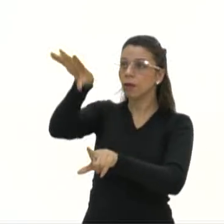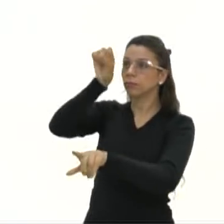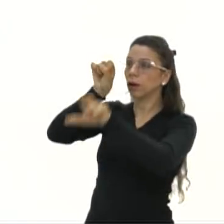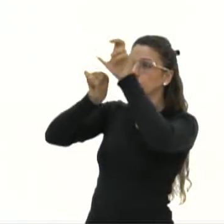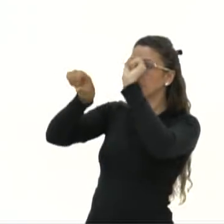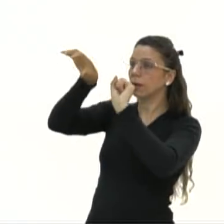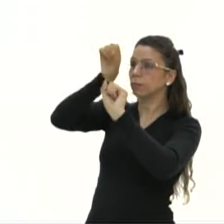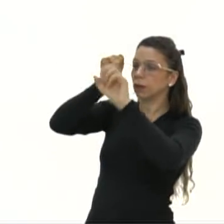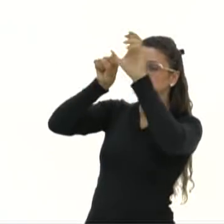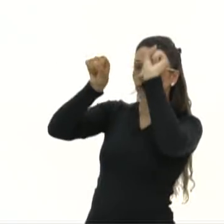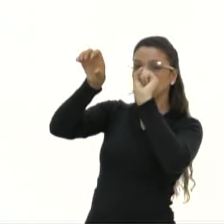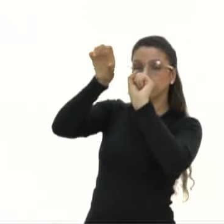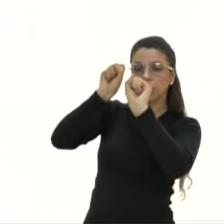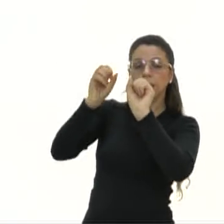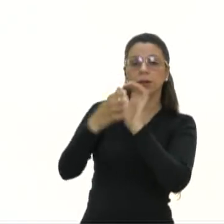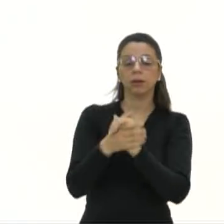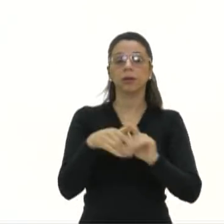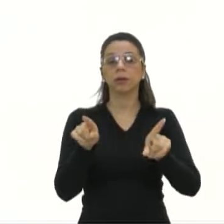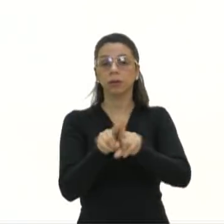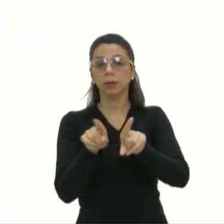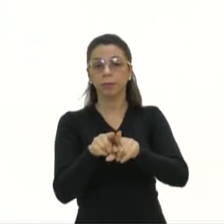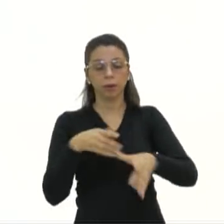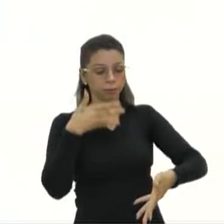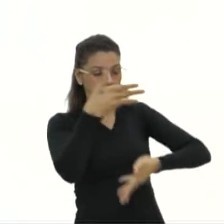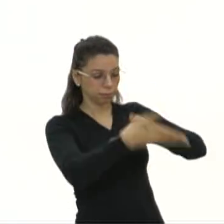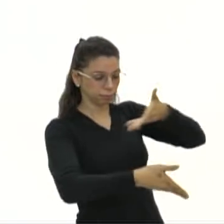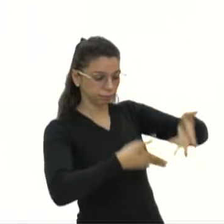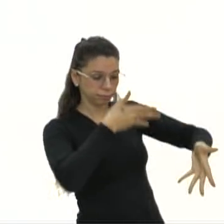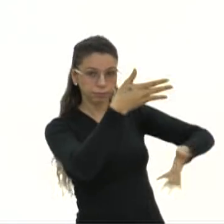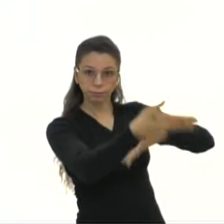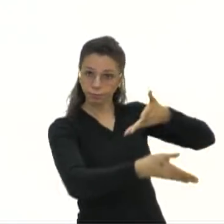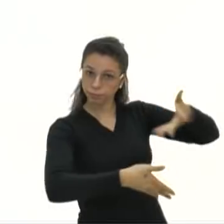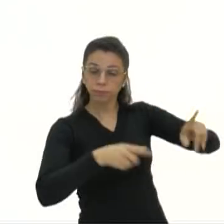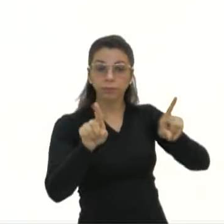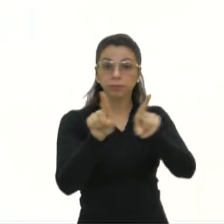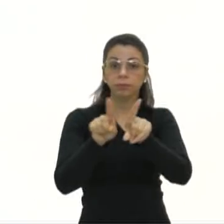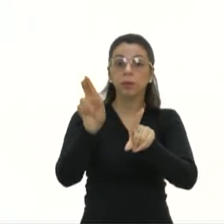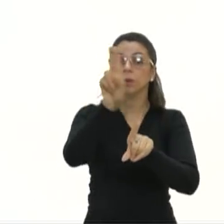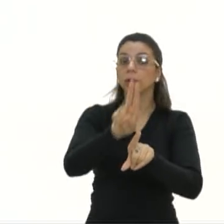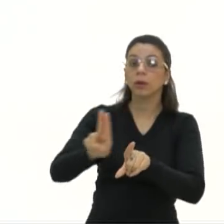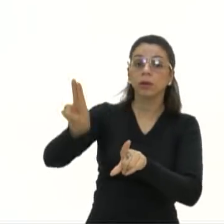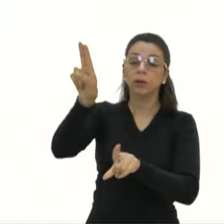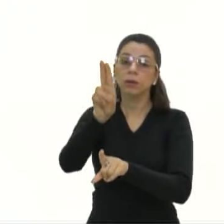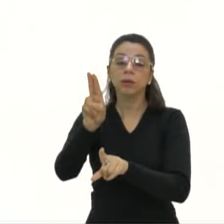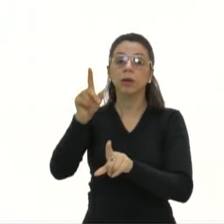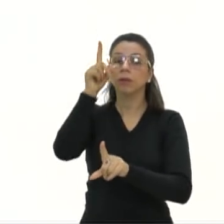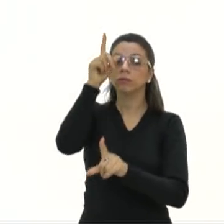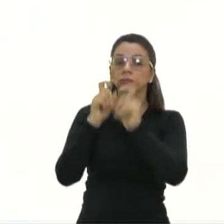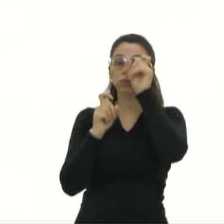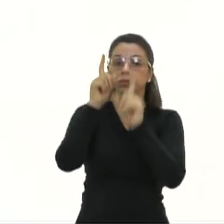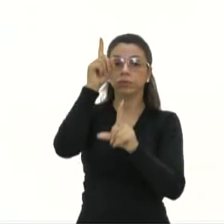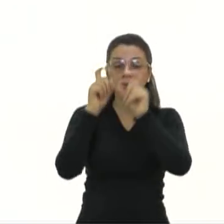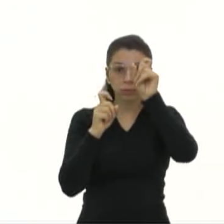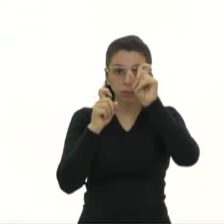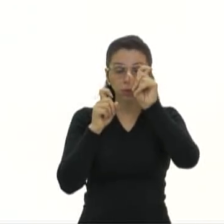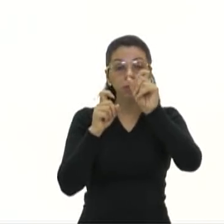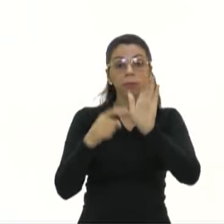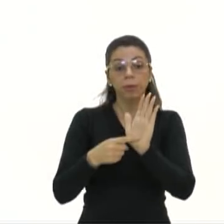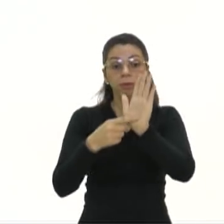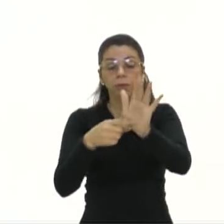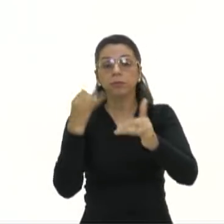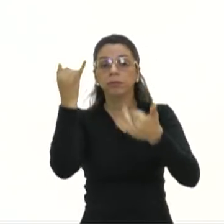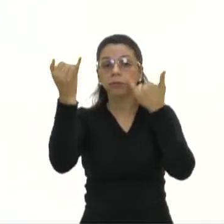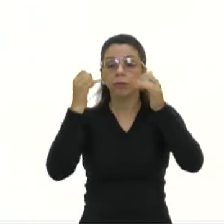visão das pessoas. Além da gesticulação das mãos, são utilizadas o quê? expressões faciais para